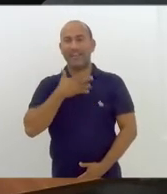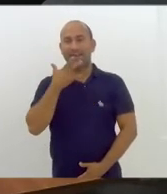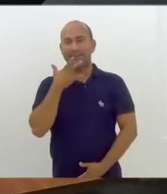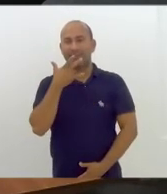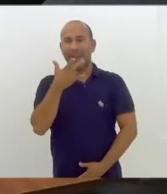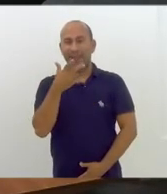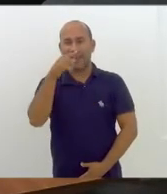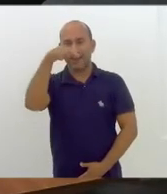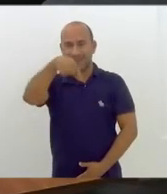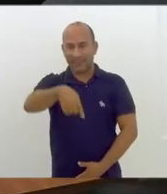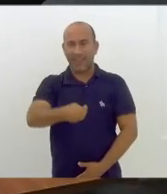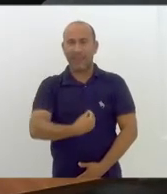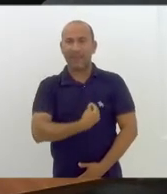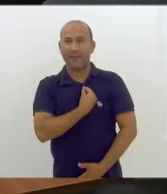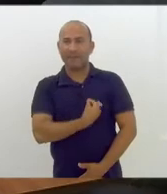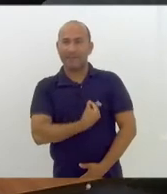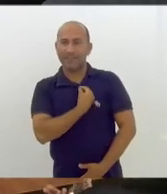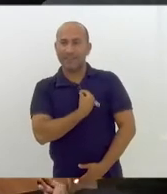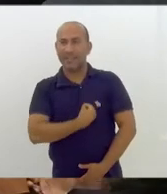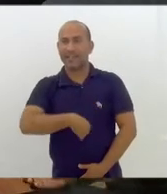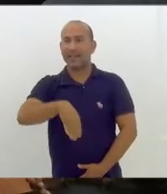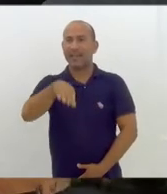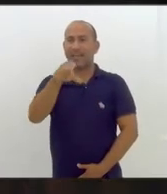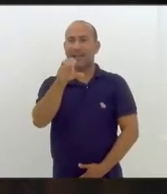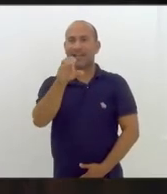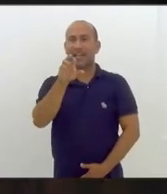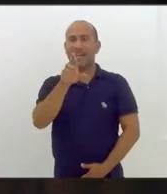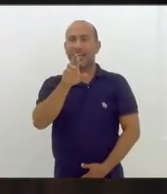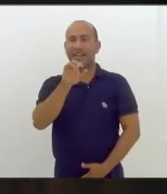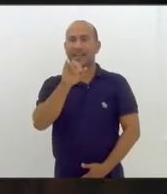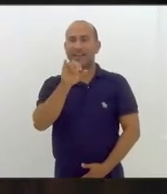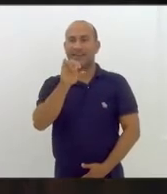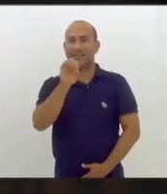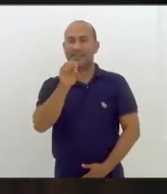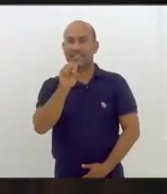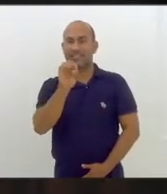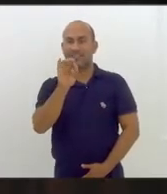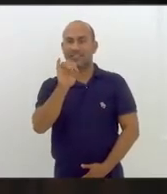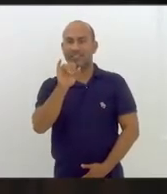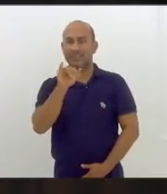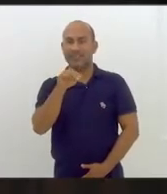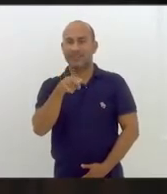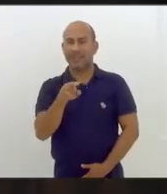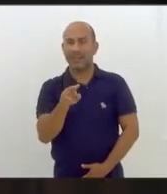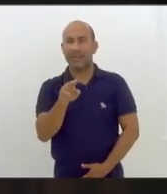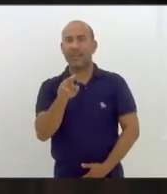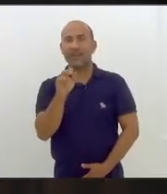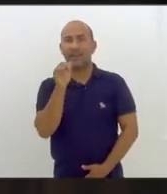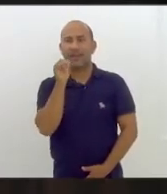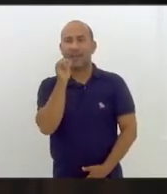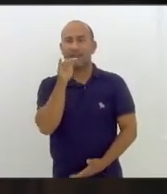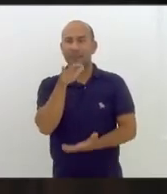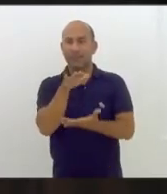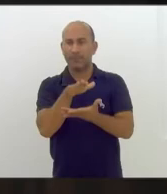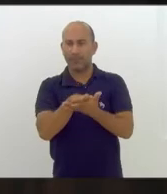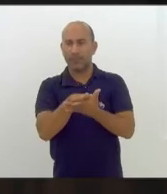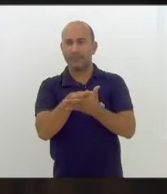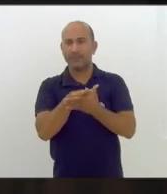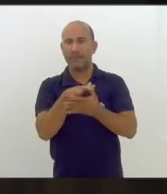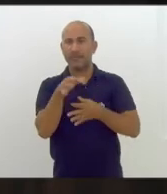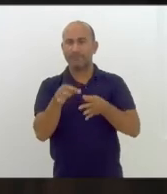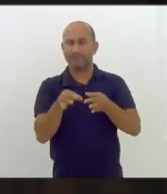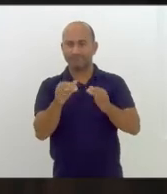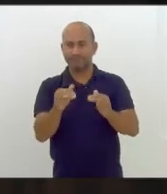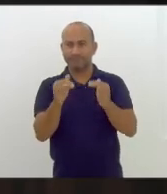a presença da doutora Cristiane Frota, esposa do desembargador Elton Leme, presidente do TRE.